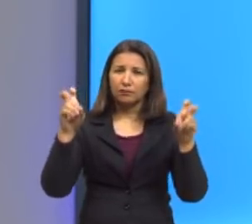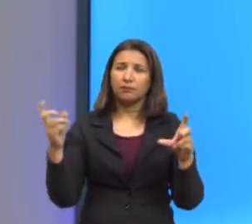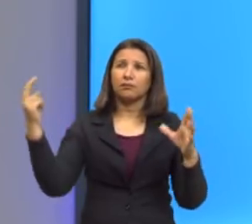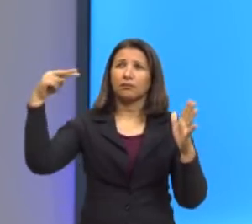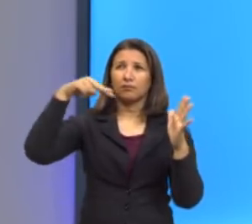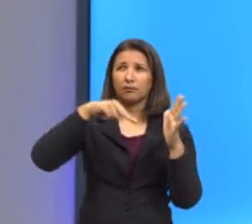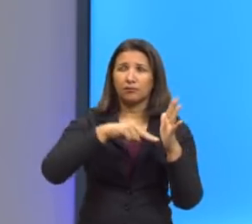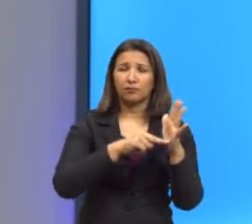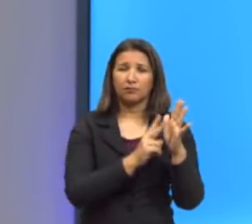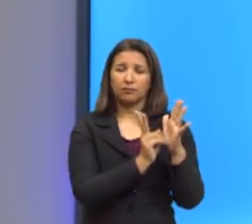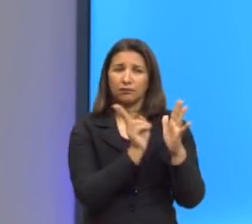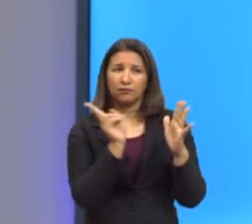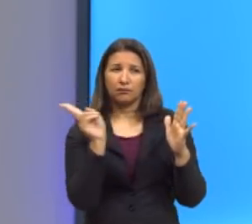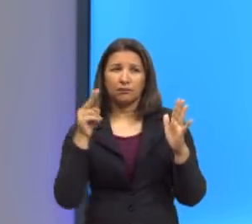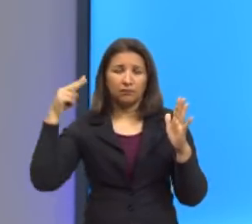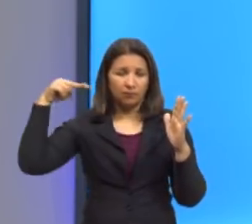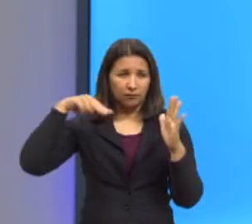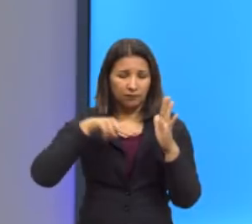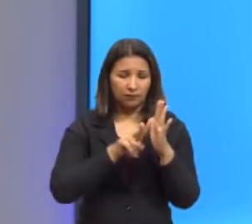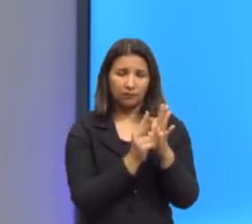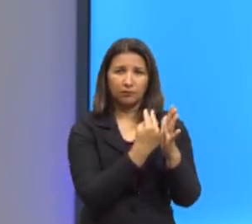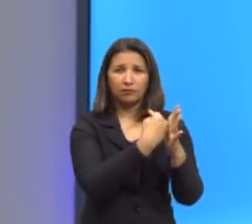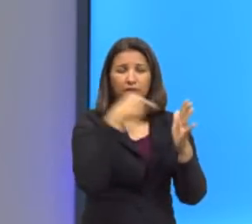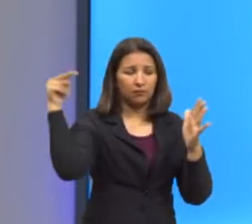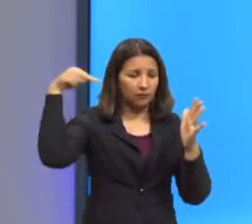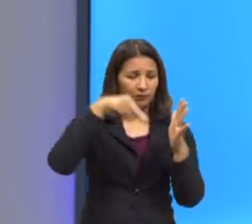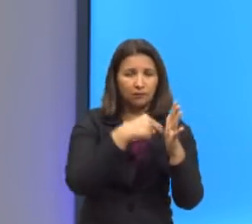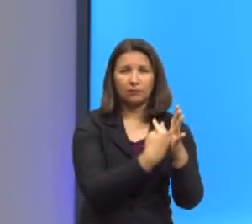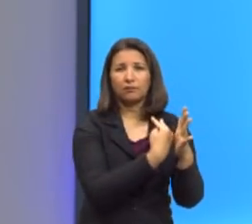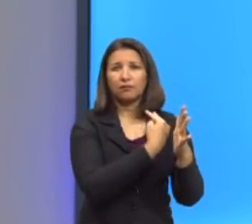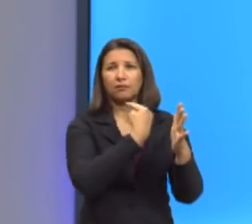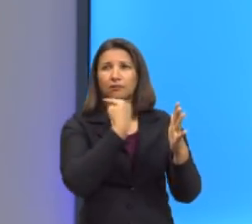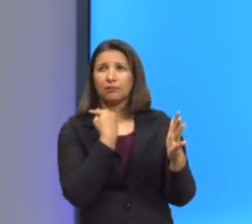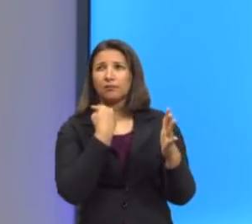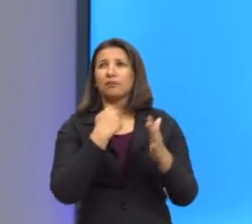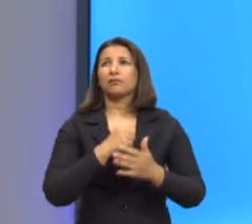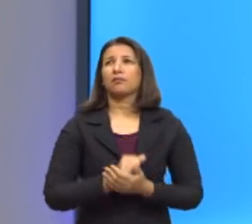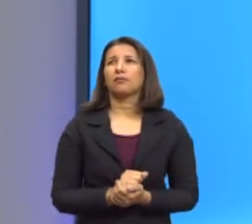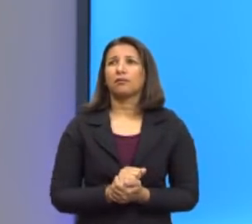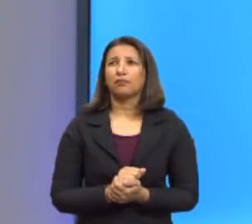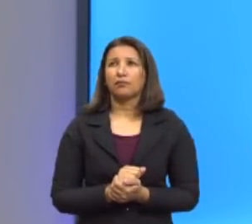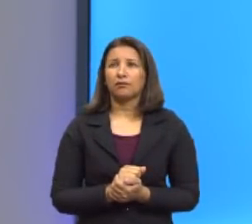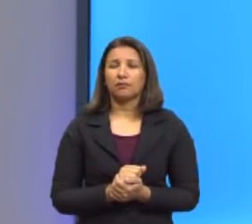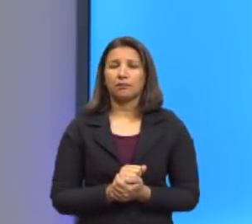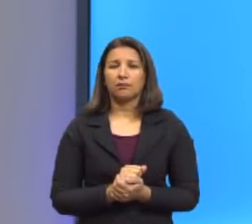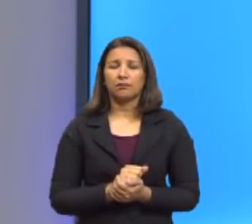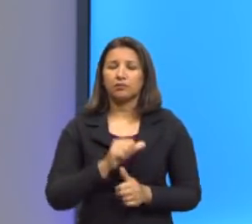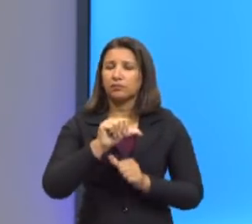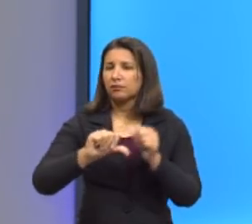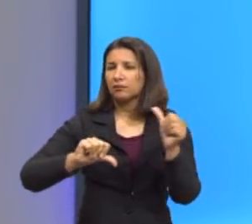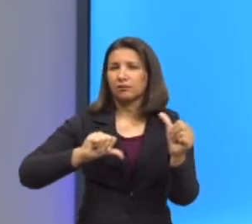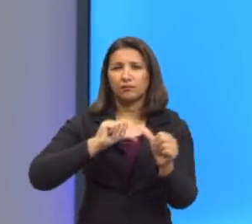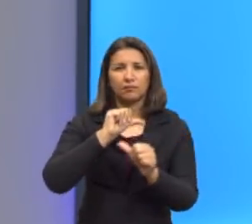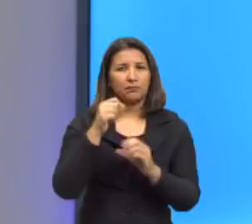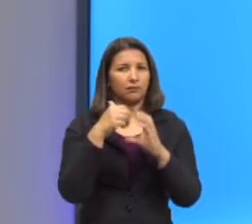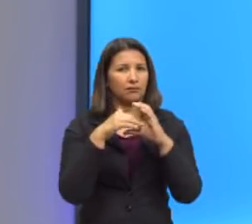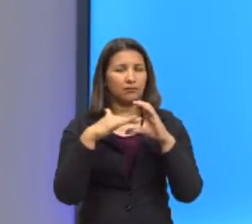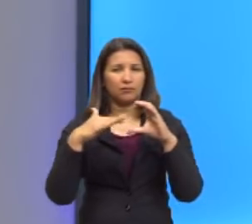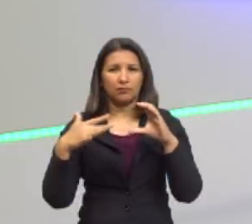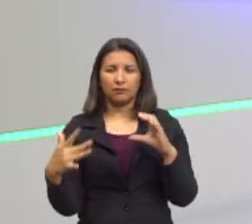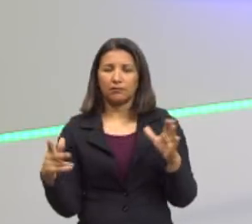fenômeno que ocorre quando a luz, ao incidir numa superfície, retorna ao meio onde estava se propagando, sem mudar as